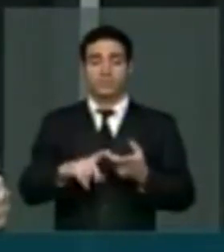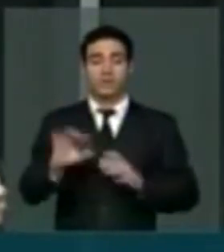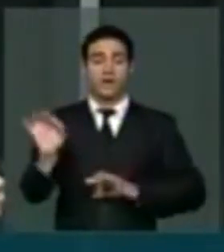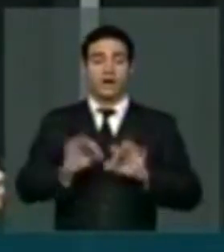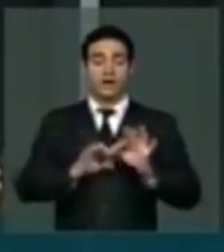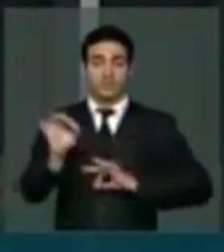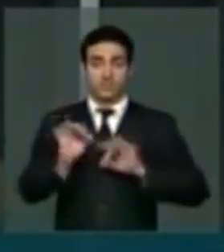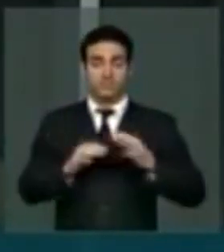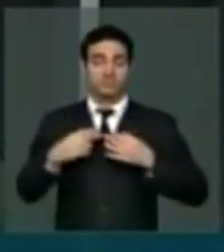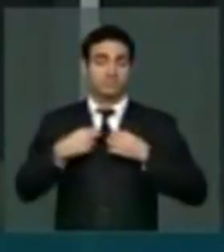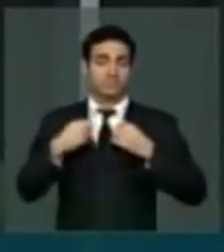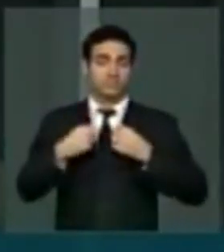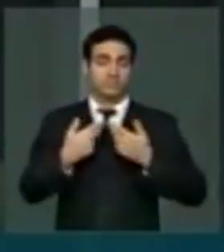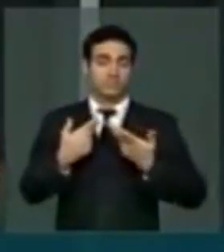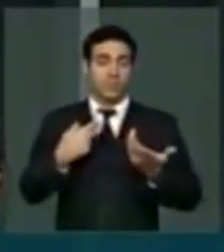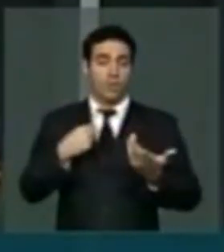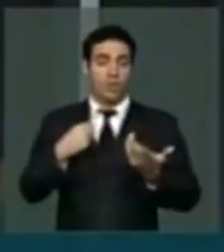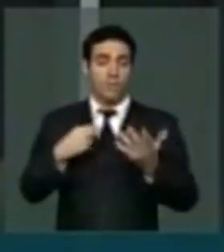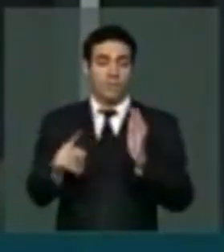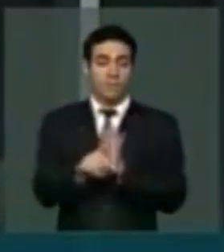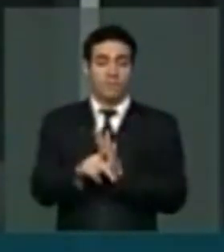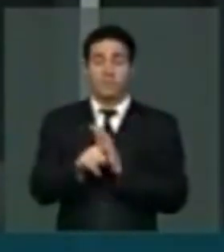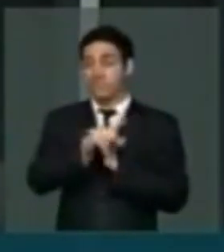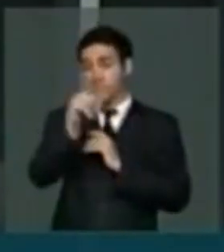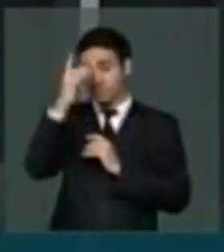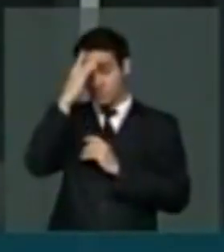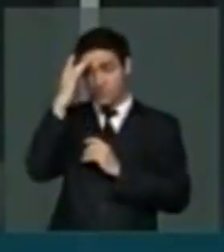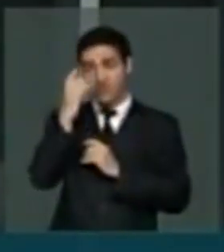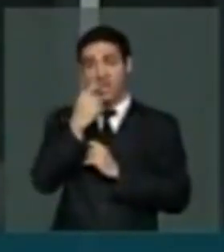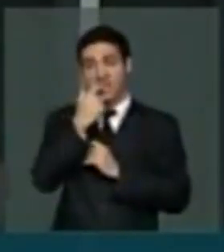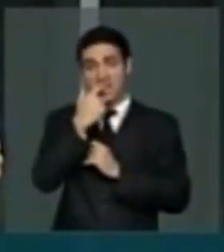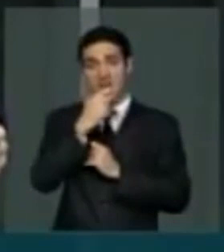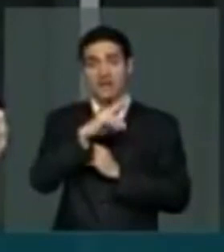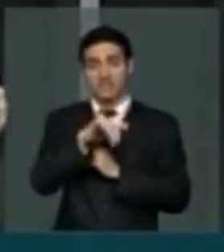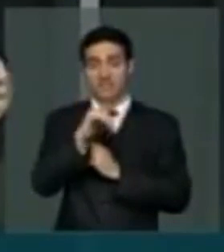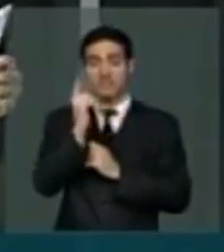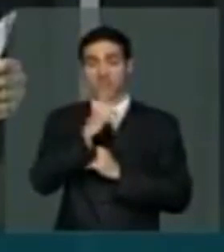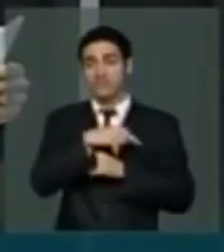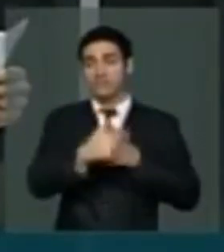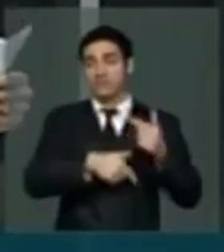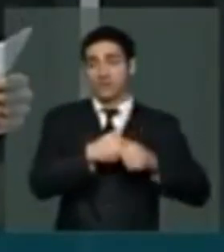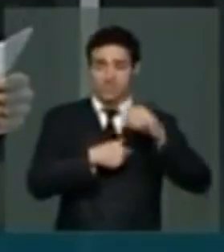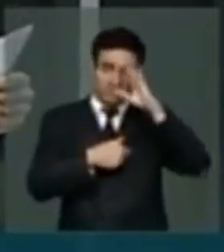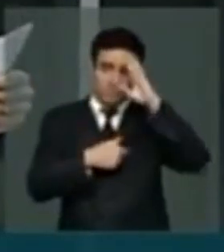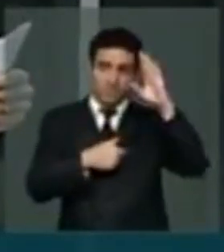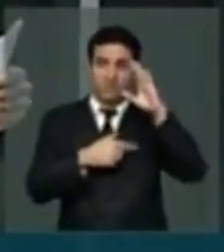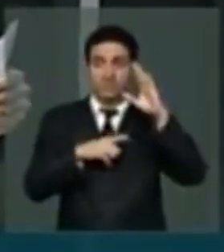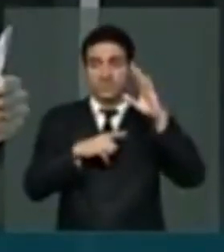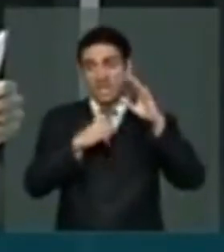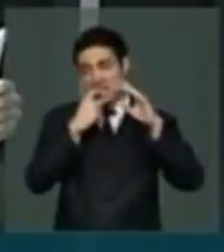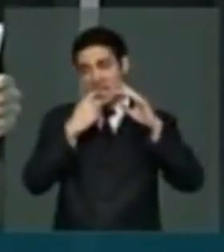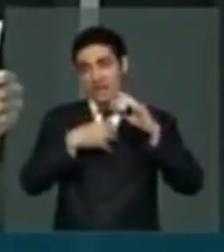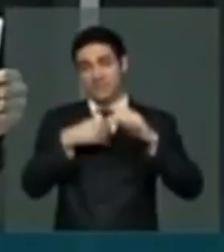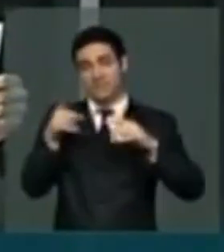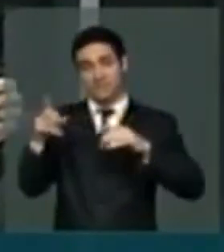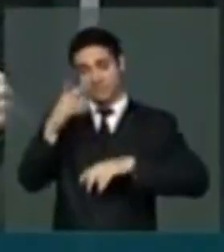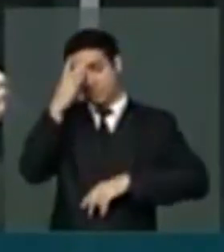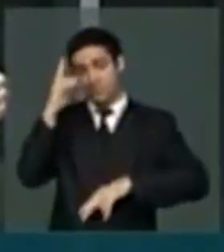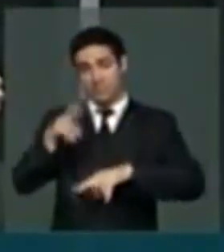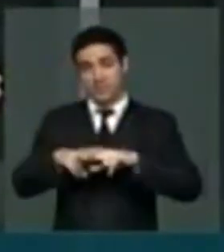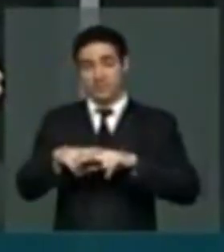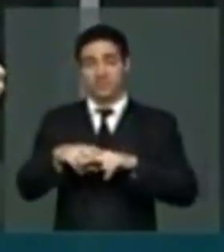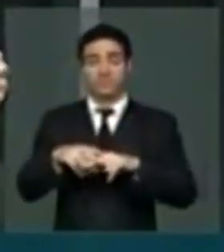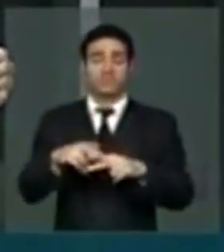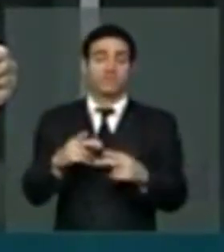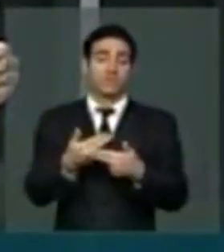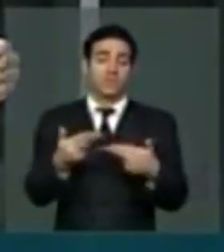Artigos para vestuário de fazer inveja a qualquer recruta que presta o serviço militar obrigatório no nosso país. Artigos de